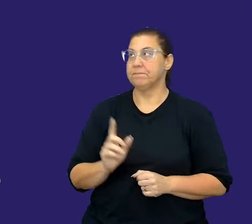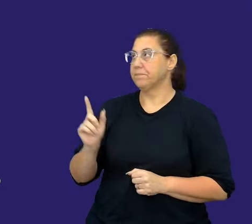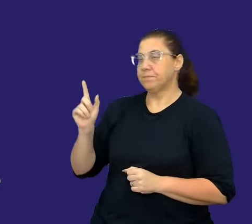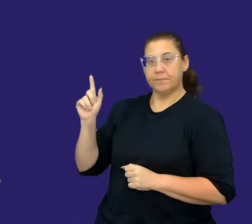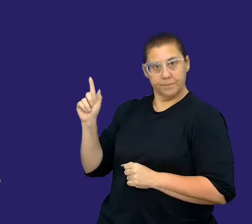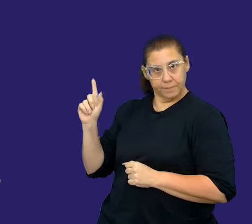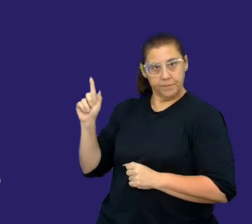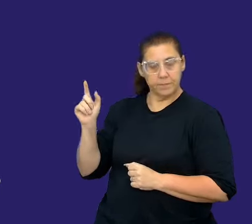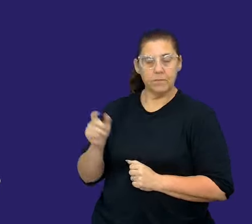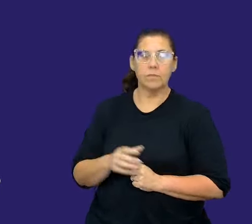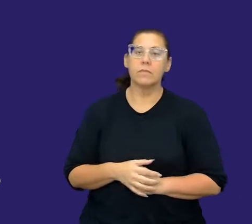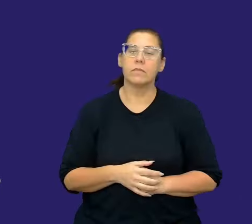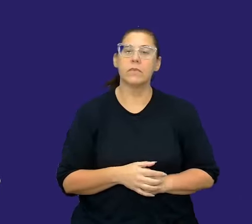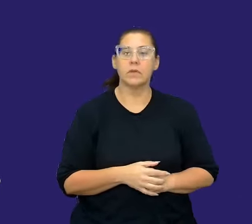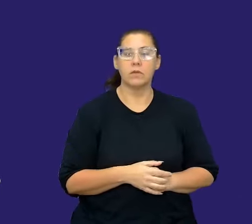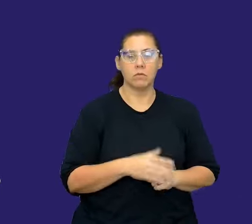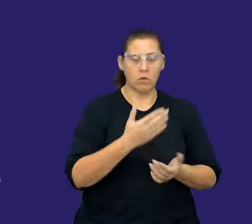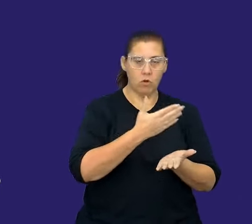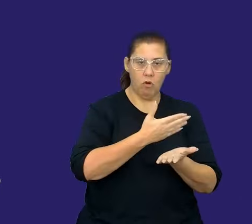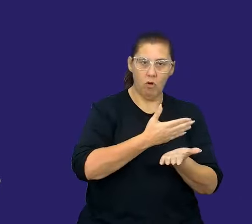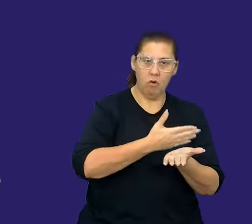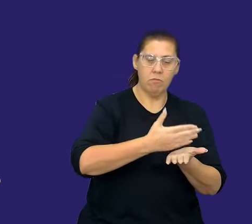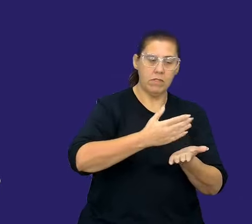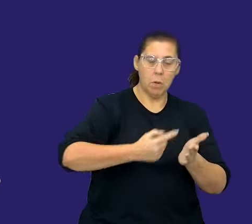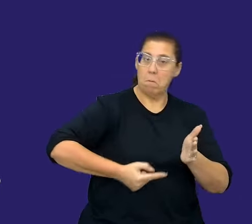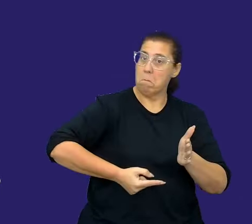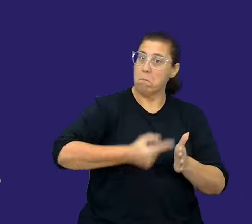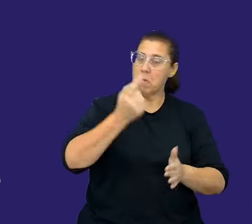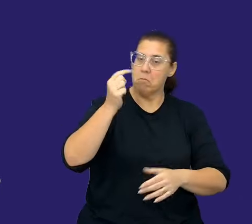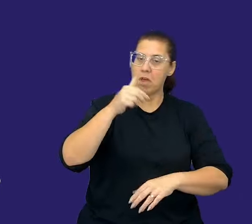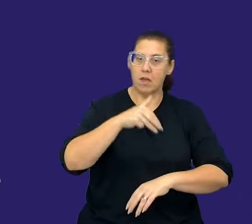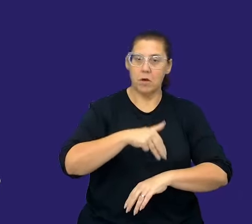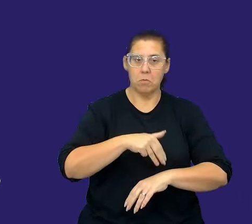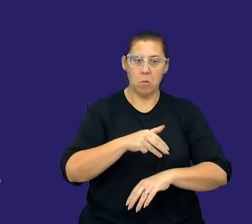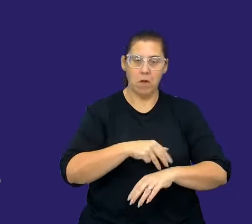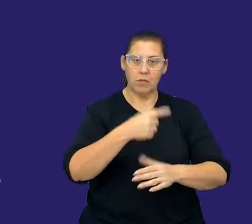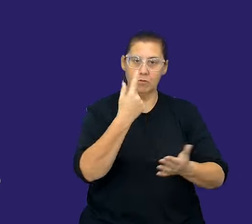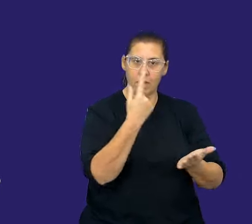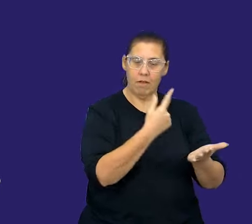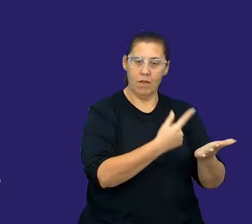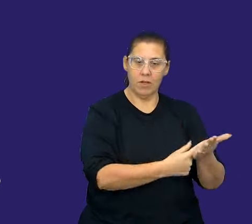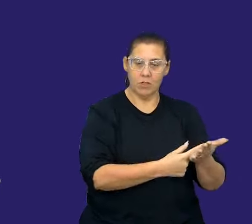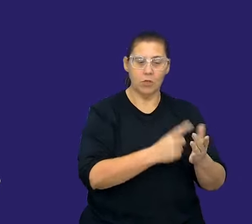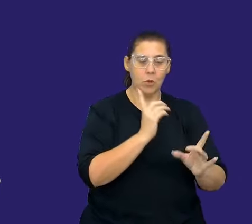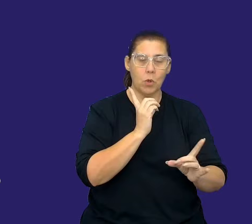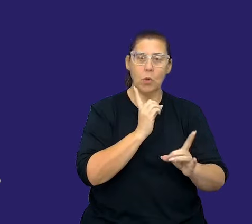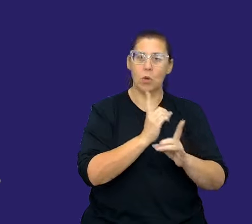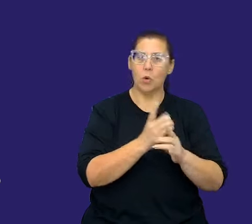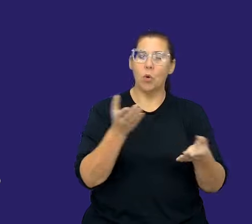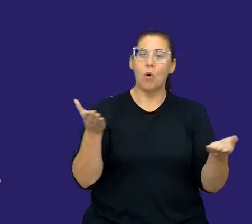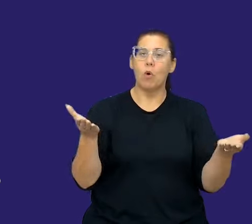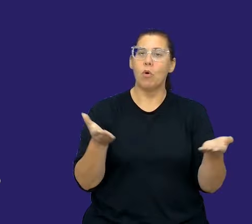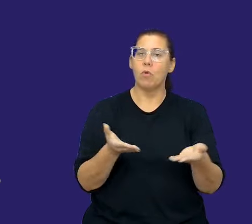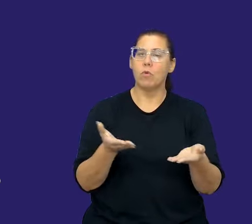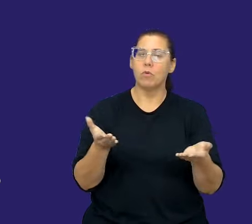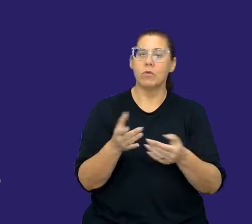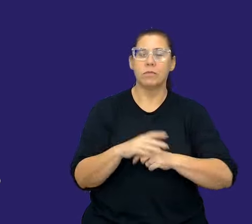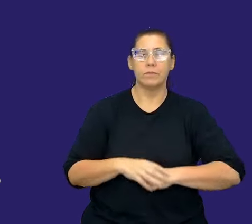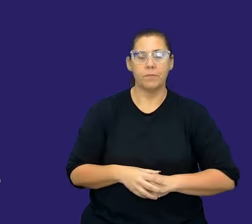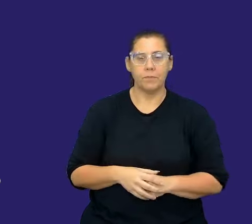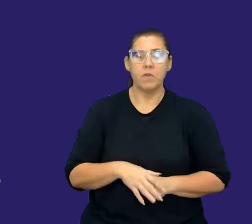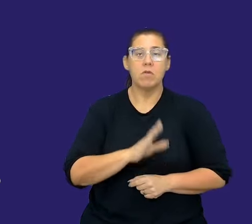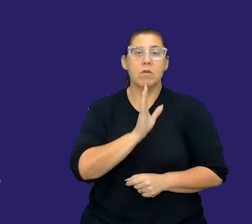Aqui, nós vamos dar início ao nosso primeiro momento da agenda do nosso encontro de hoje,